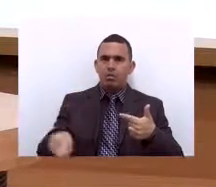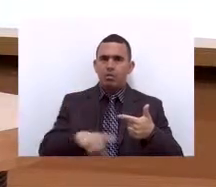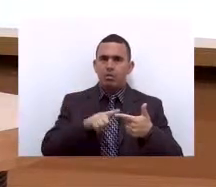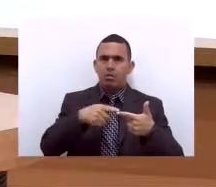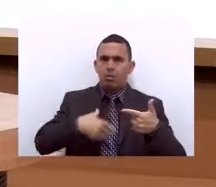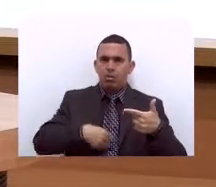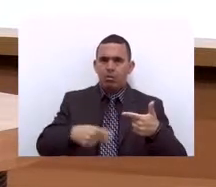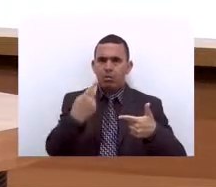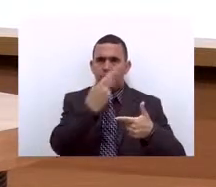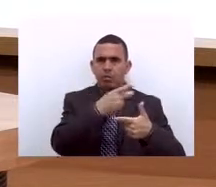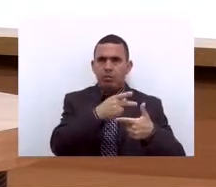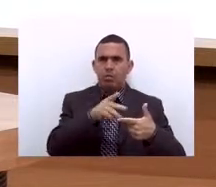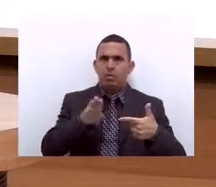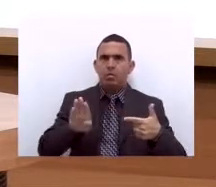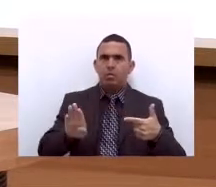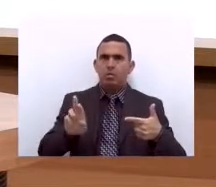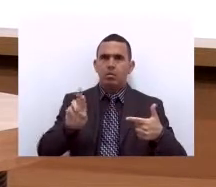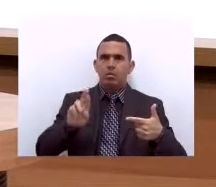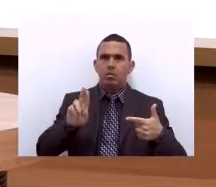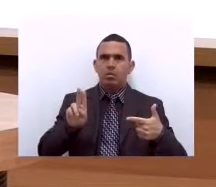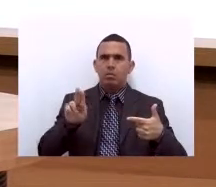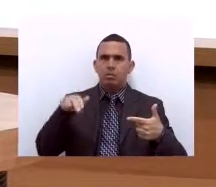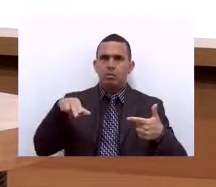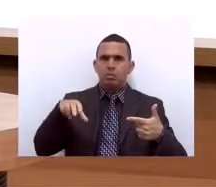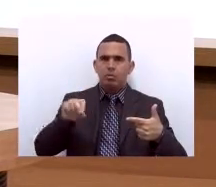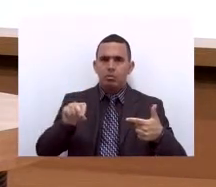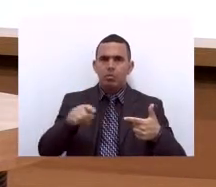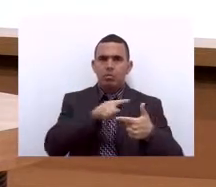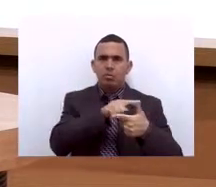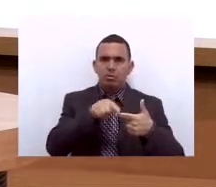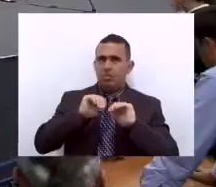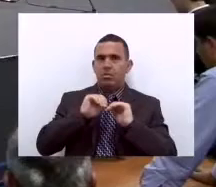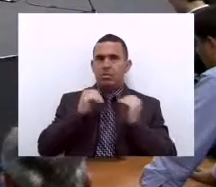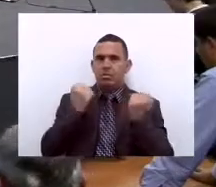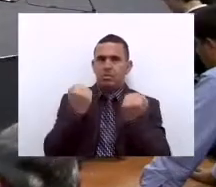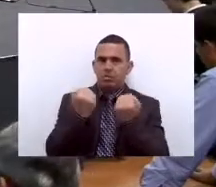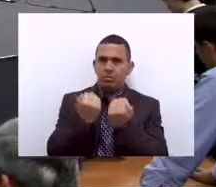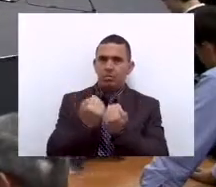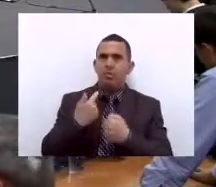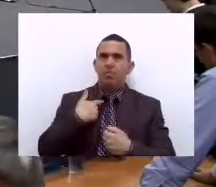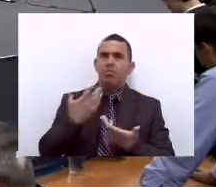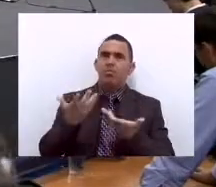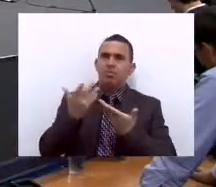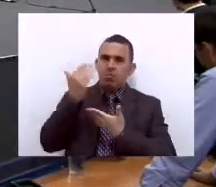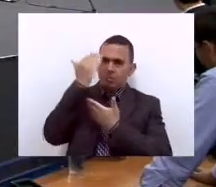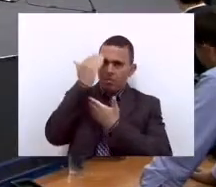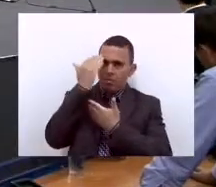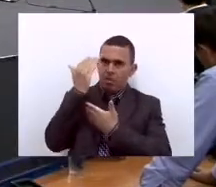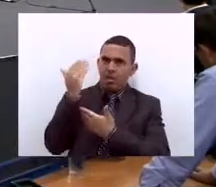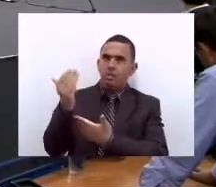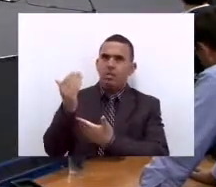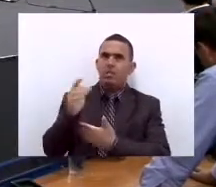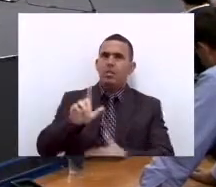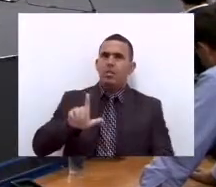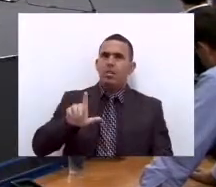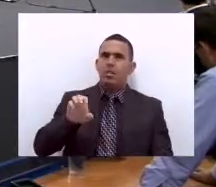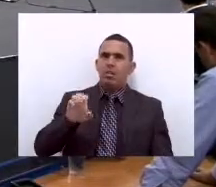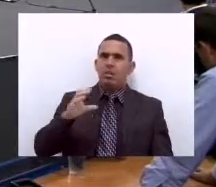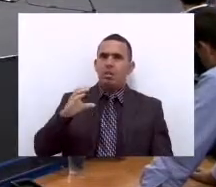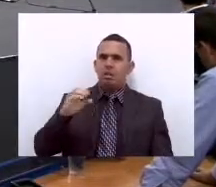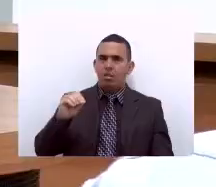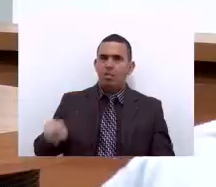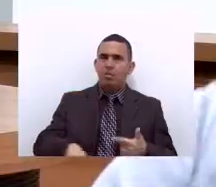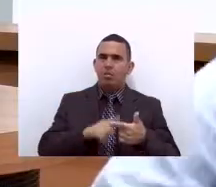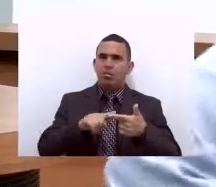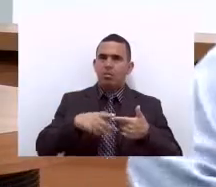foram campeões brasileiros de kart. Queria agradecer tanto ao Leco quanto ao seu